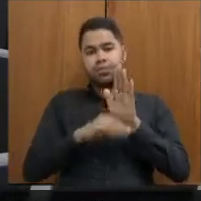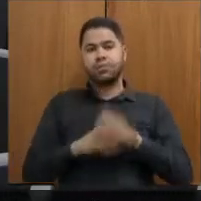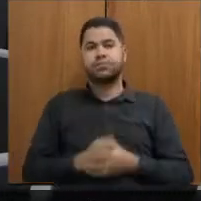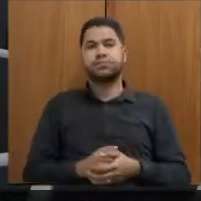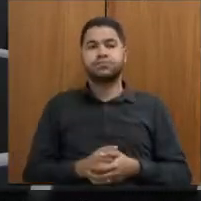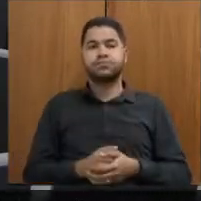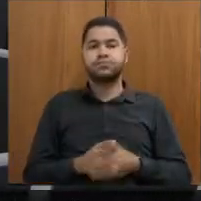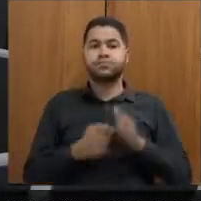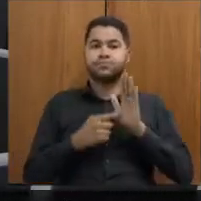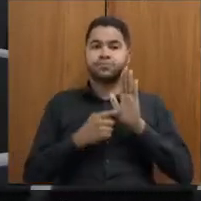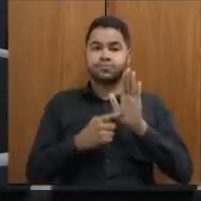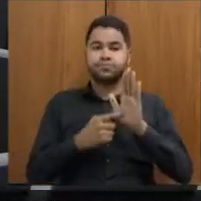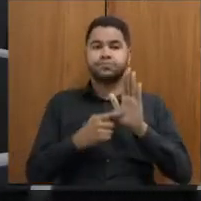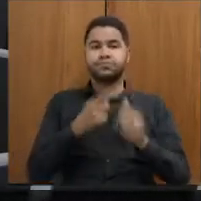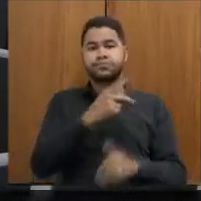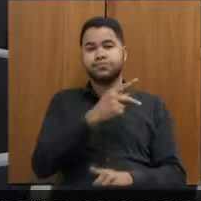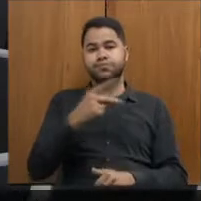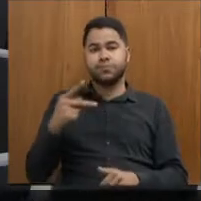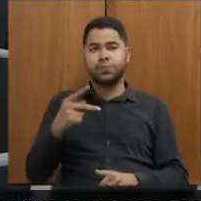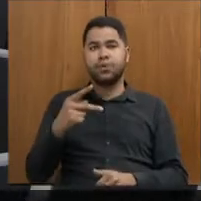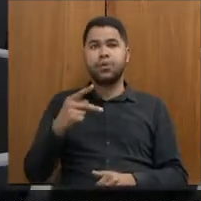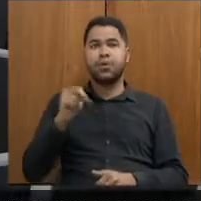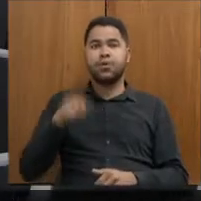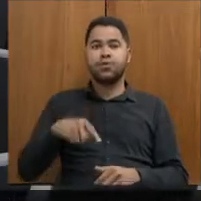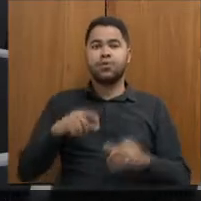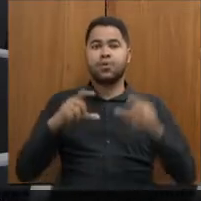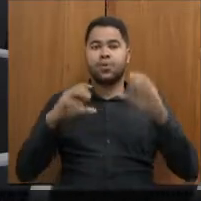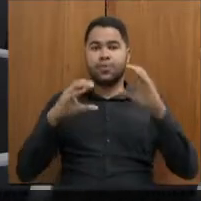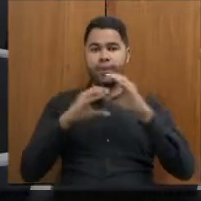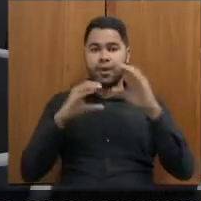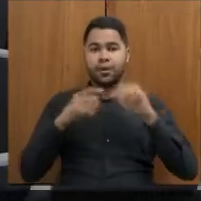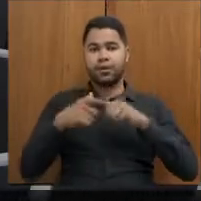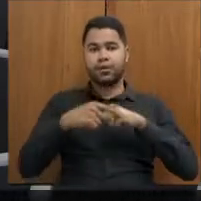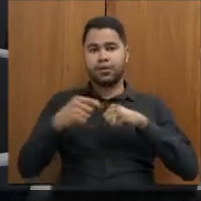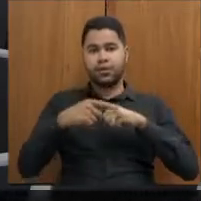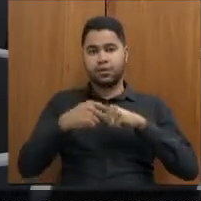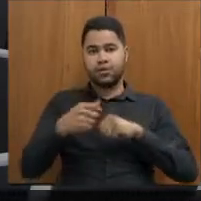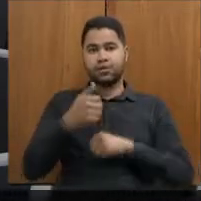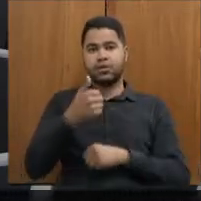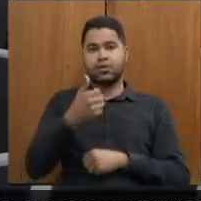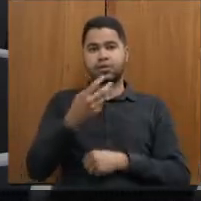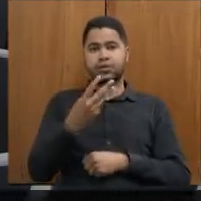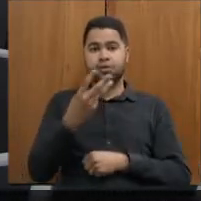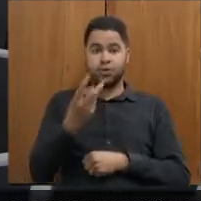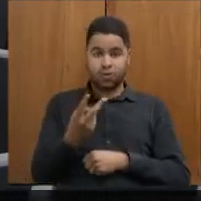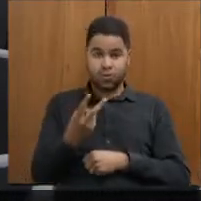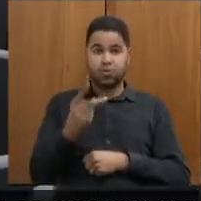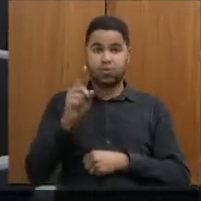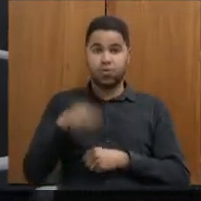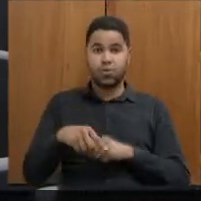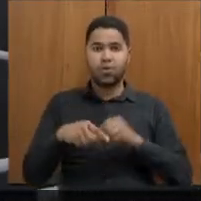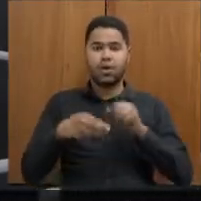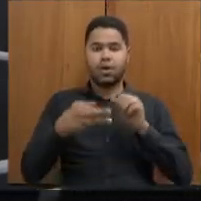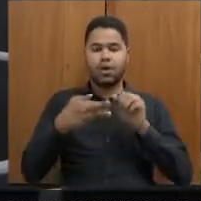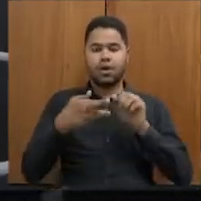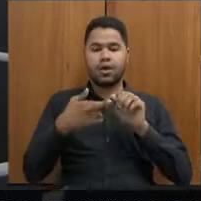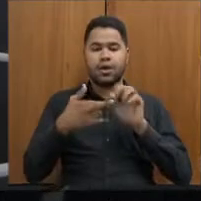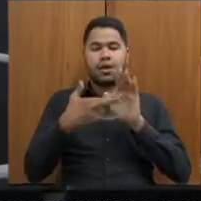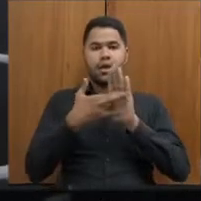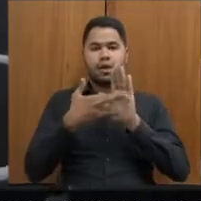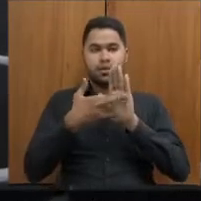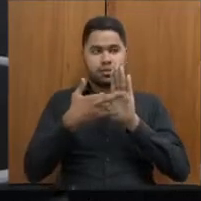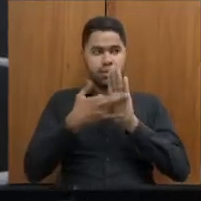a presidência nos termos do parágrafo primeiro do artigo 132 do Regimento Interno dispensa a leitura